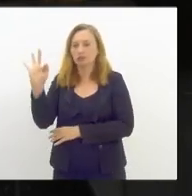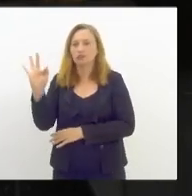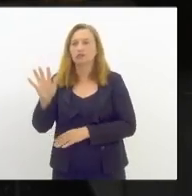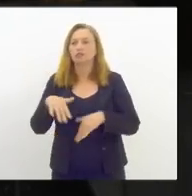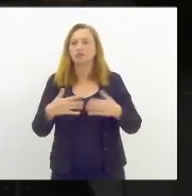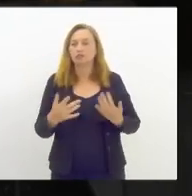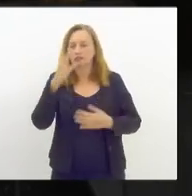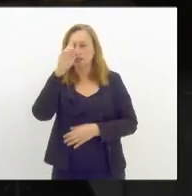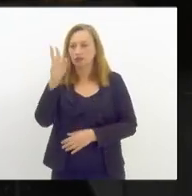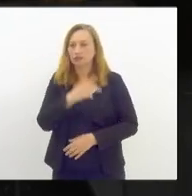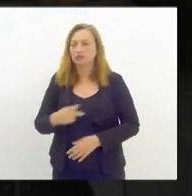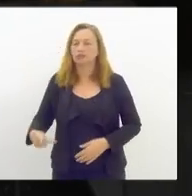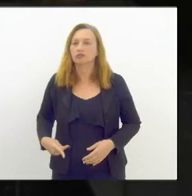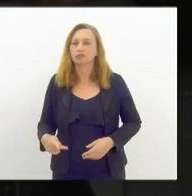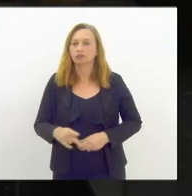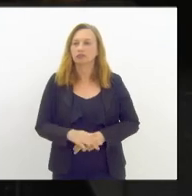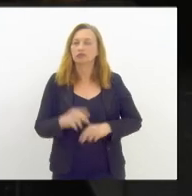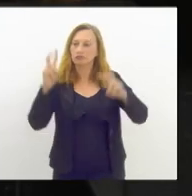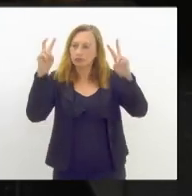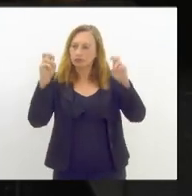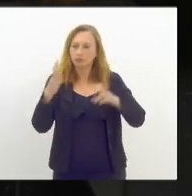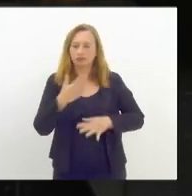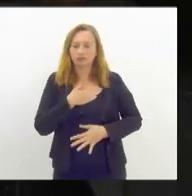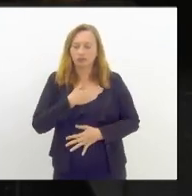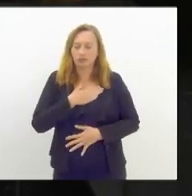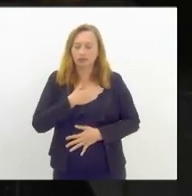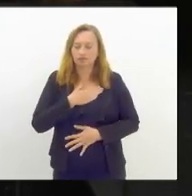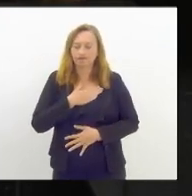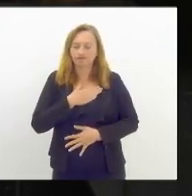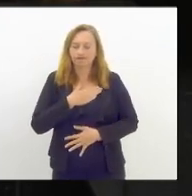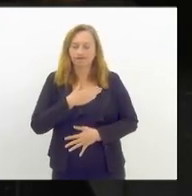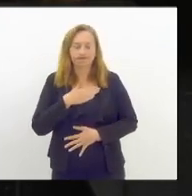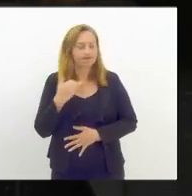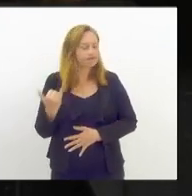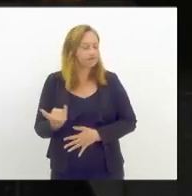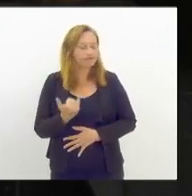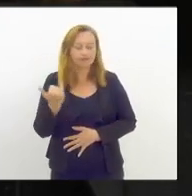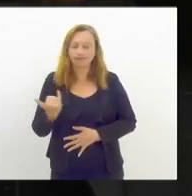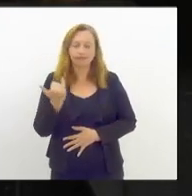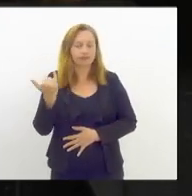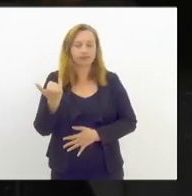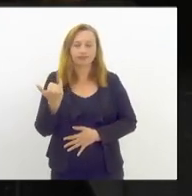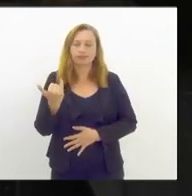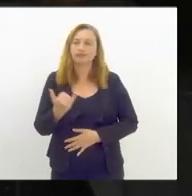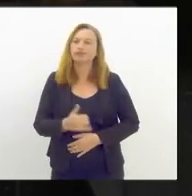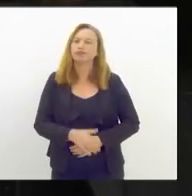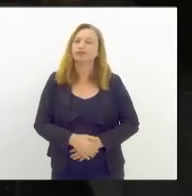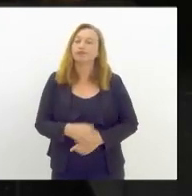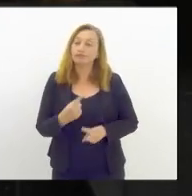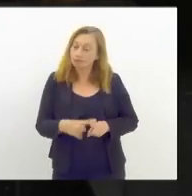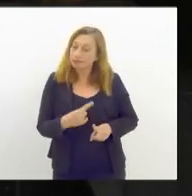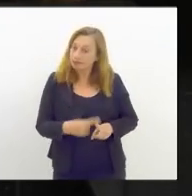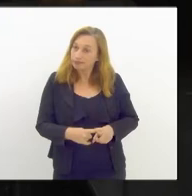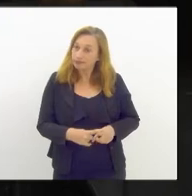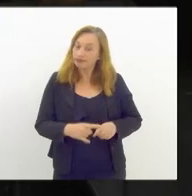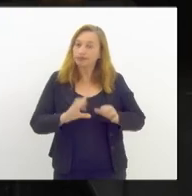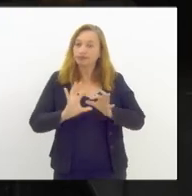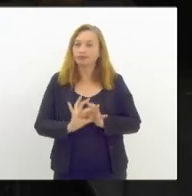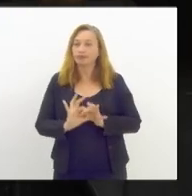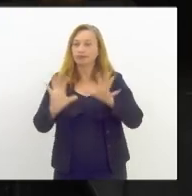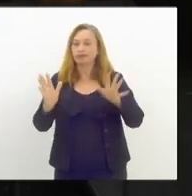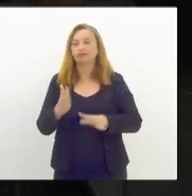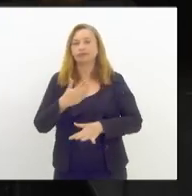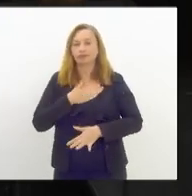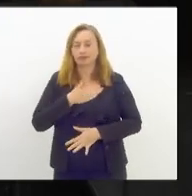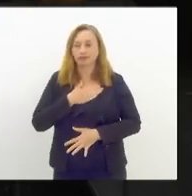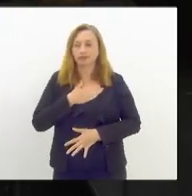Essa é a questão para mim de intransigência total porque a Democracia para